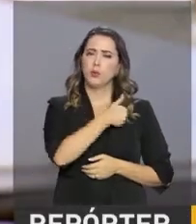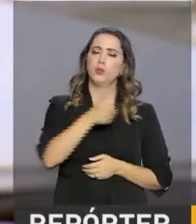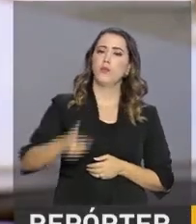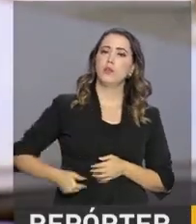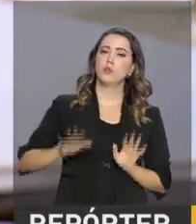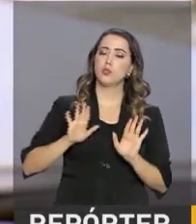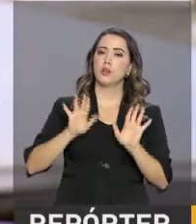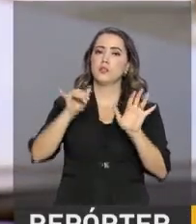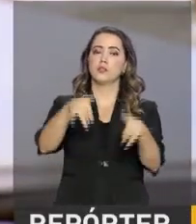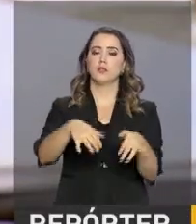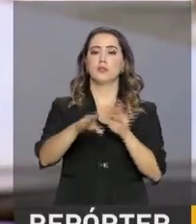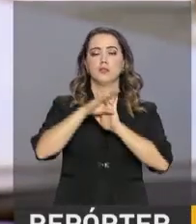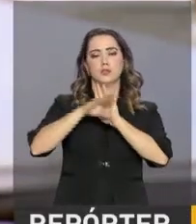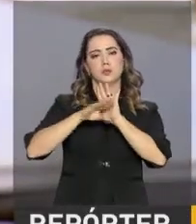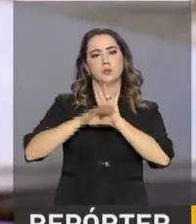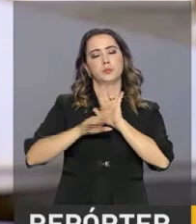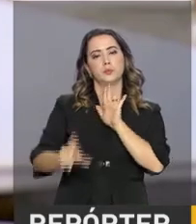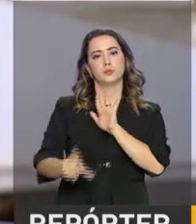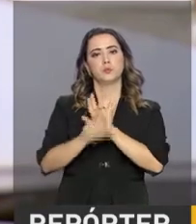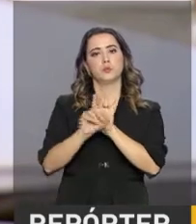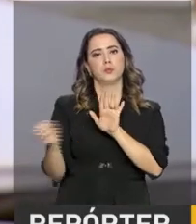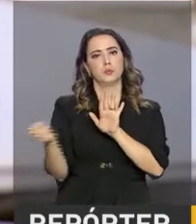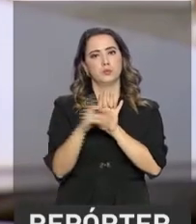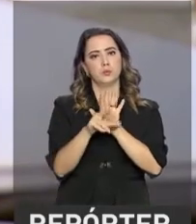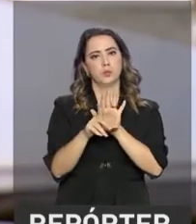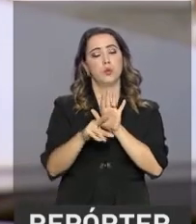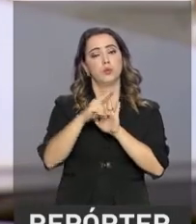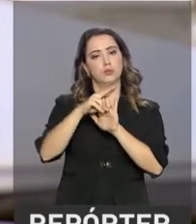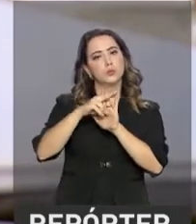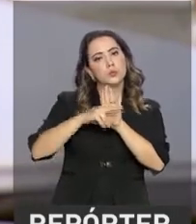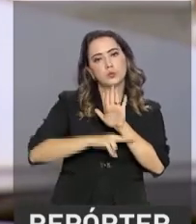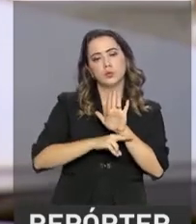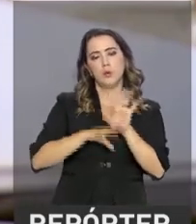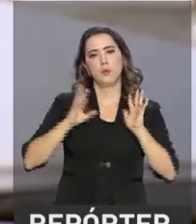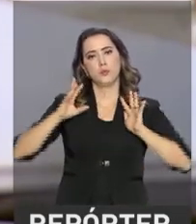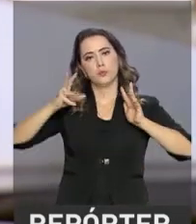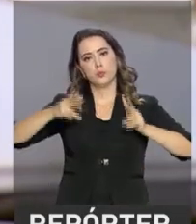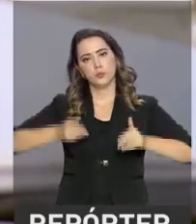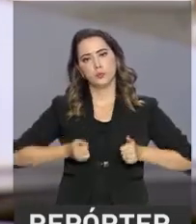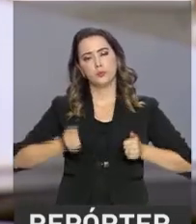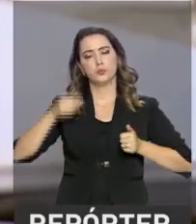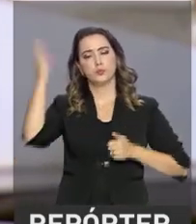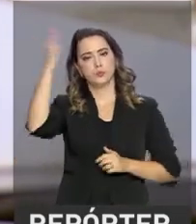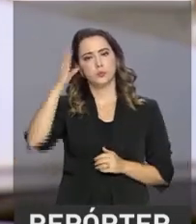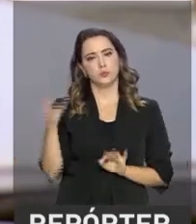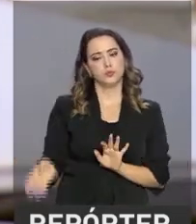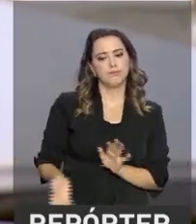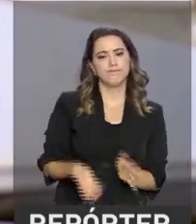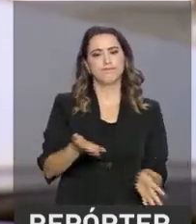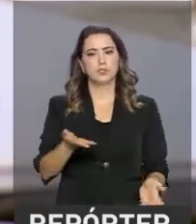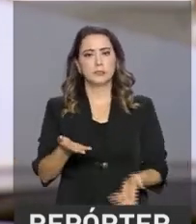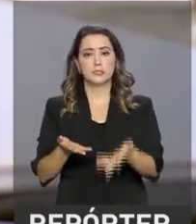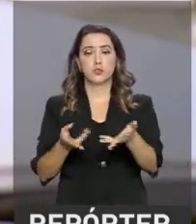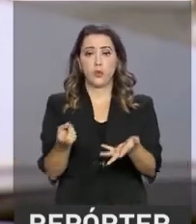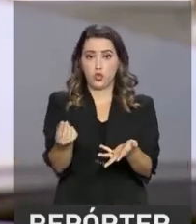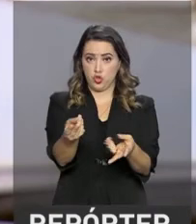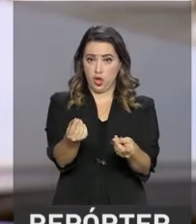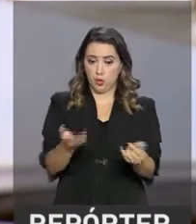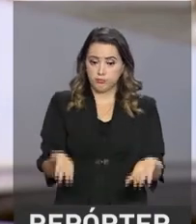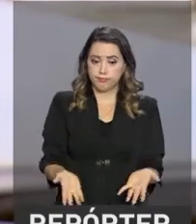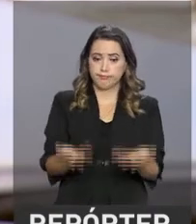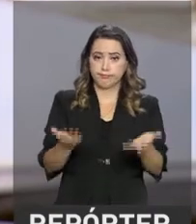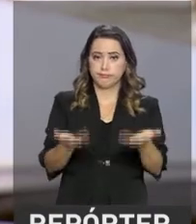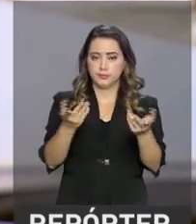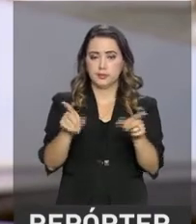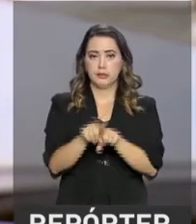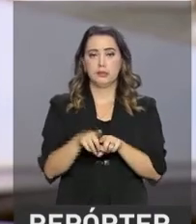de lei para modernizar o marco legal do saneamento no país e incentivar investimentos e lembrou de avanços que vêm